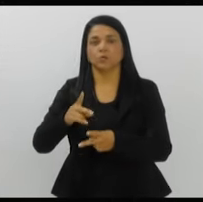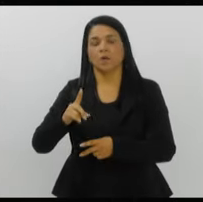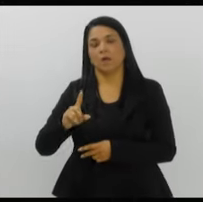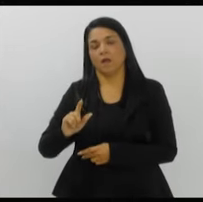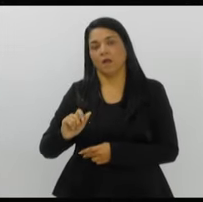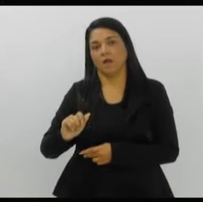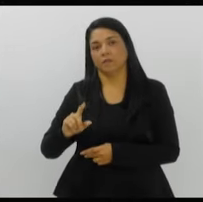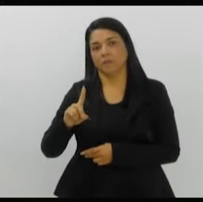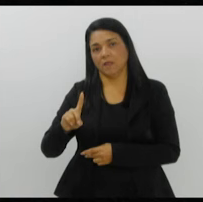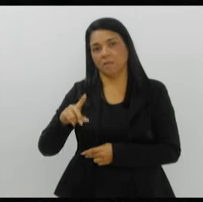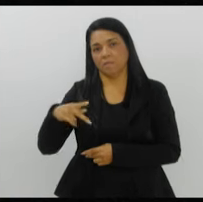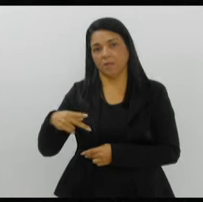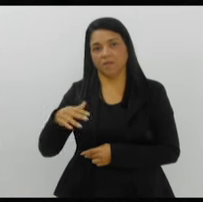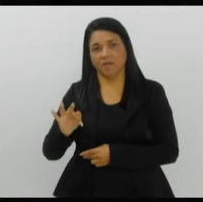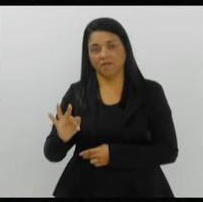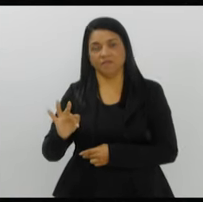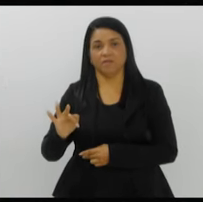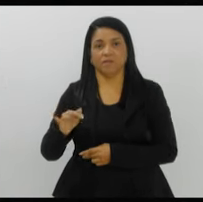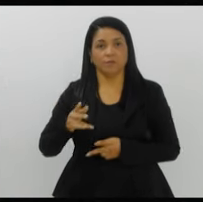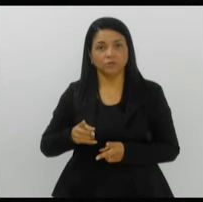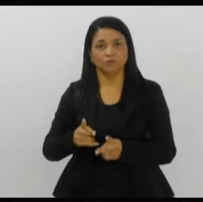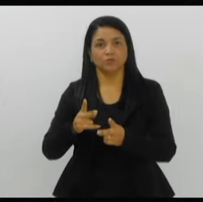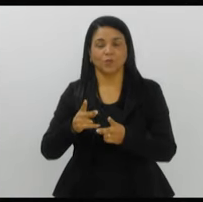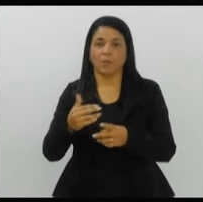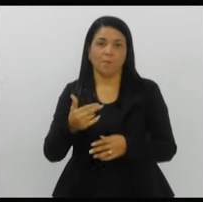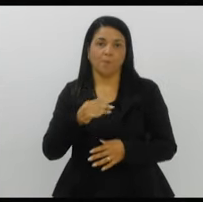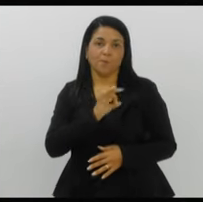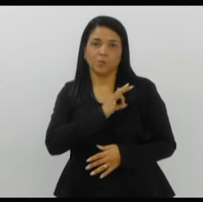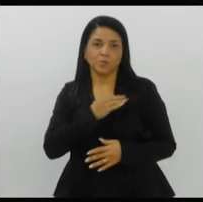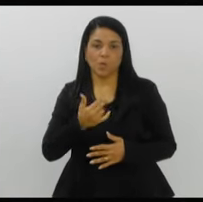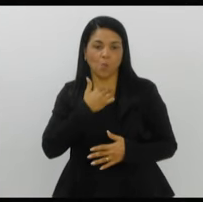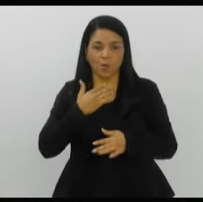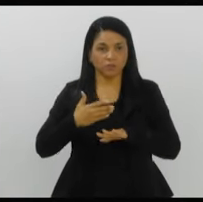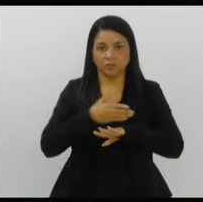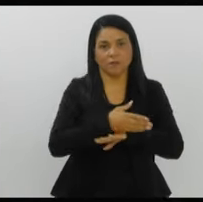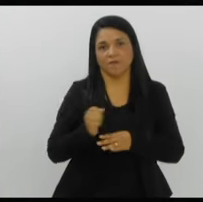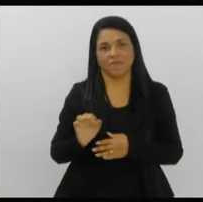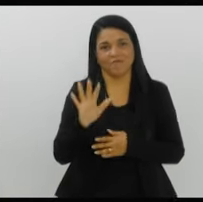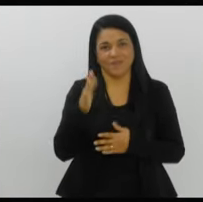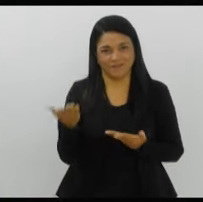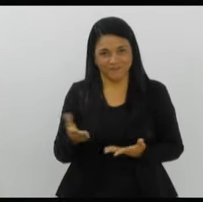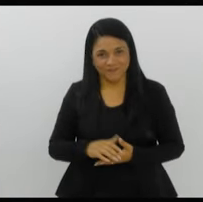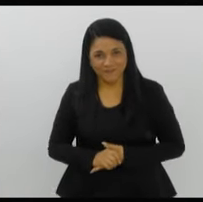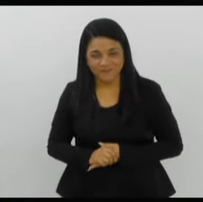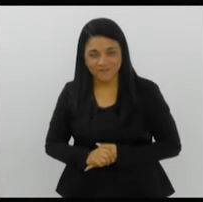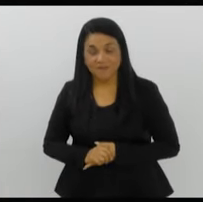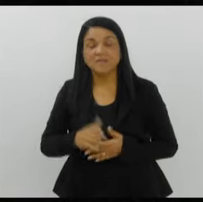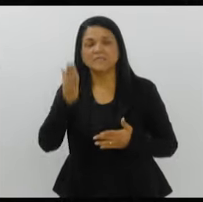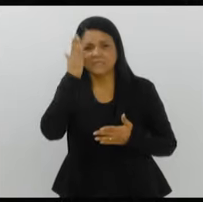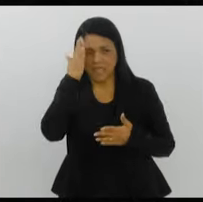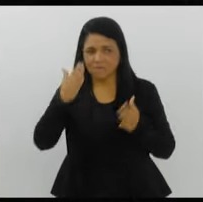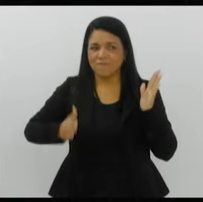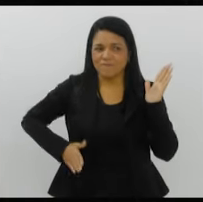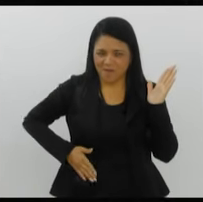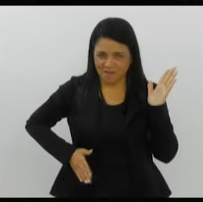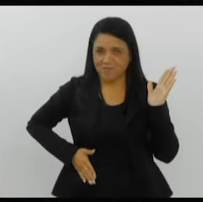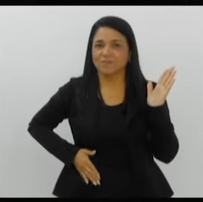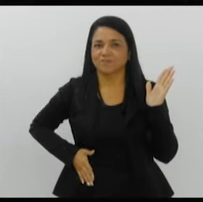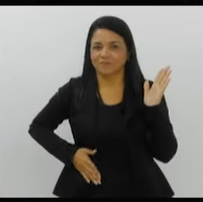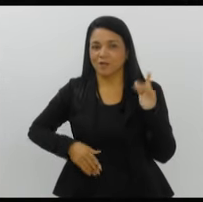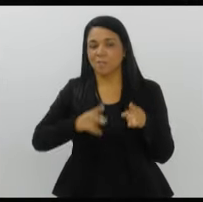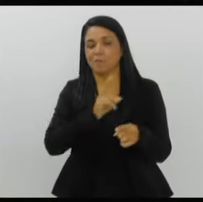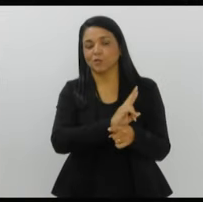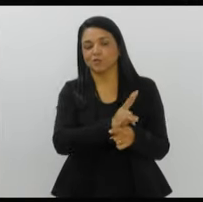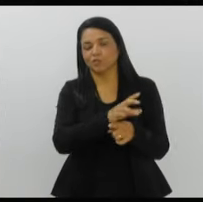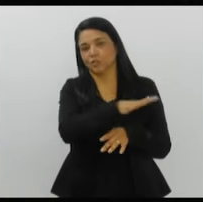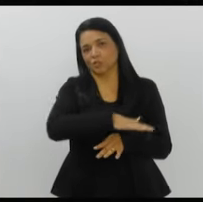aí, imperando, importando vagabundos de outros lugares, porque eles sabem que ali ele está